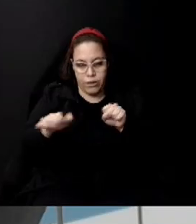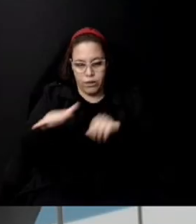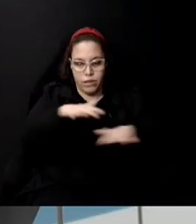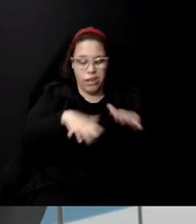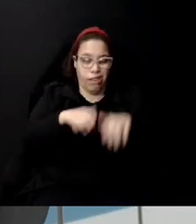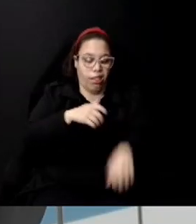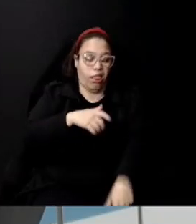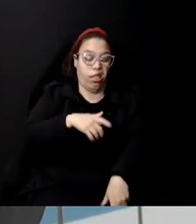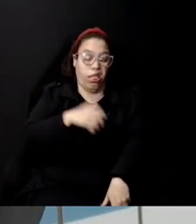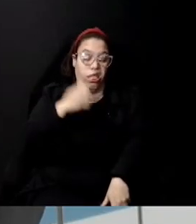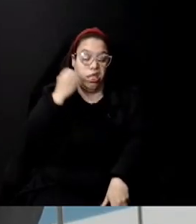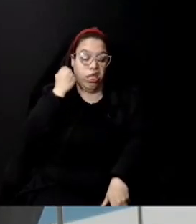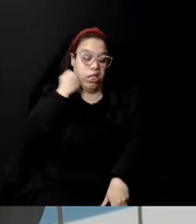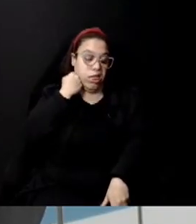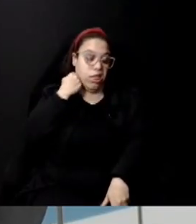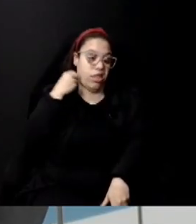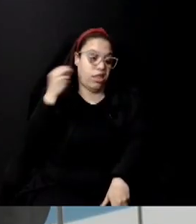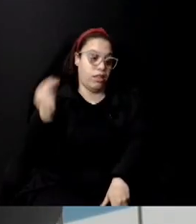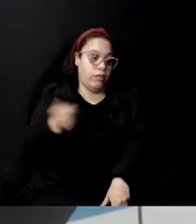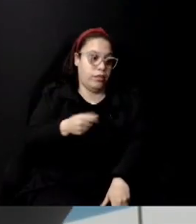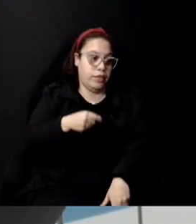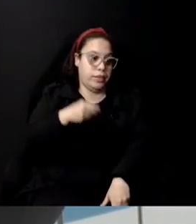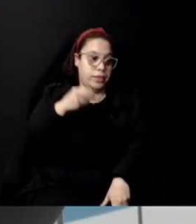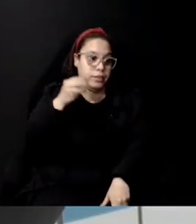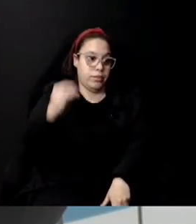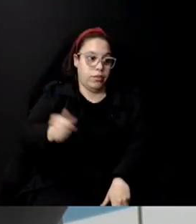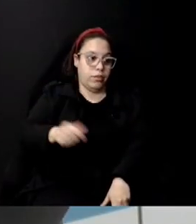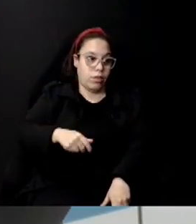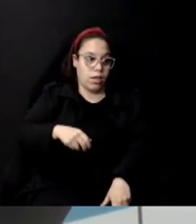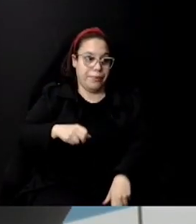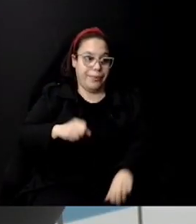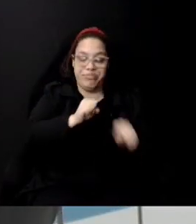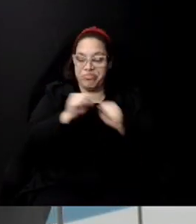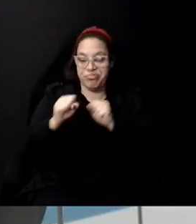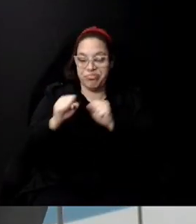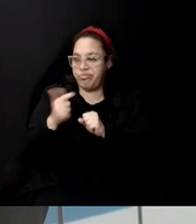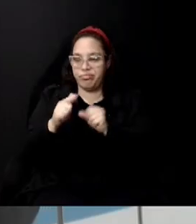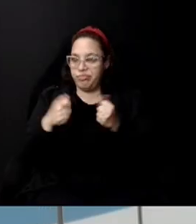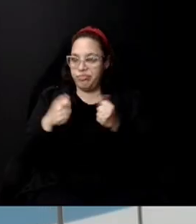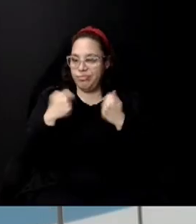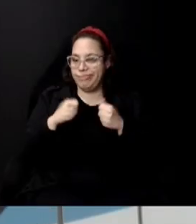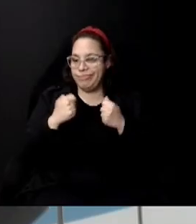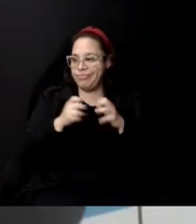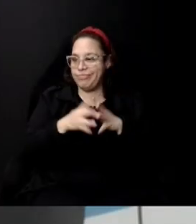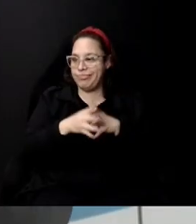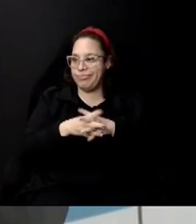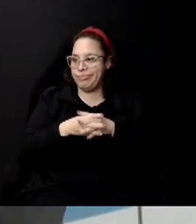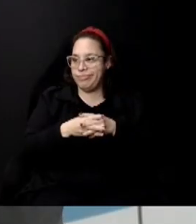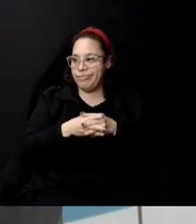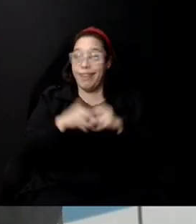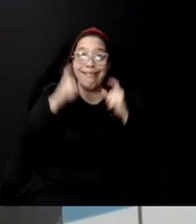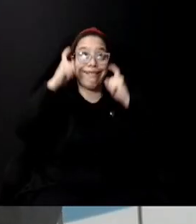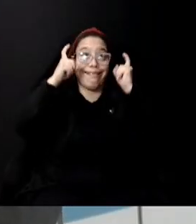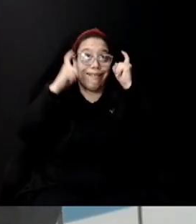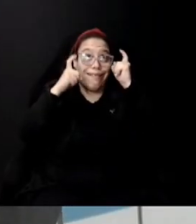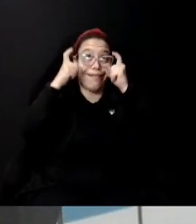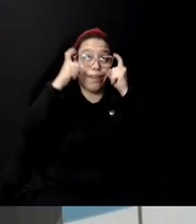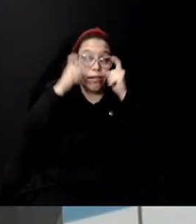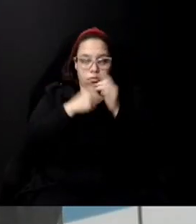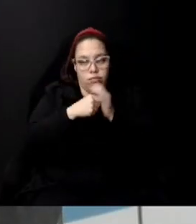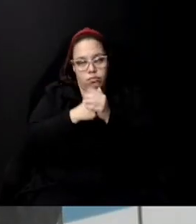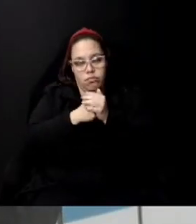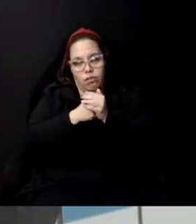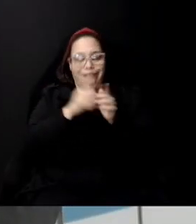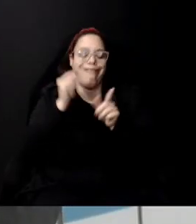há muito tempo no poder sem a necessidade de se preocupar com